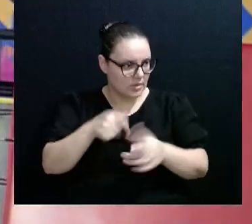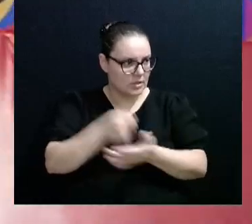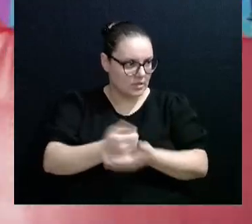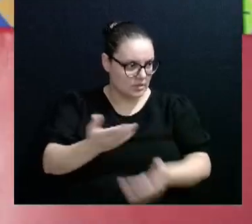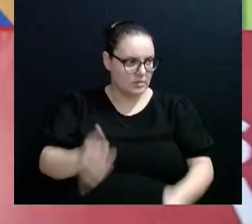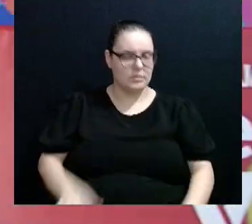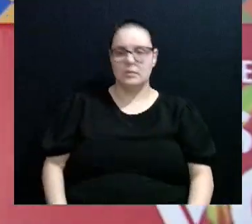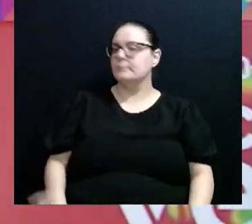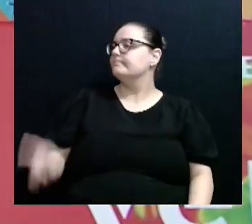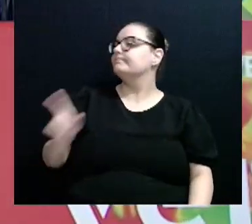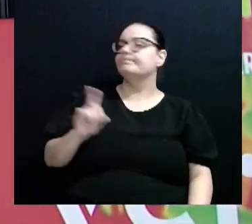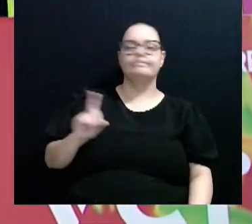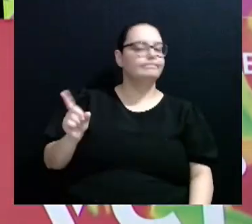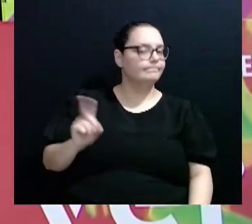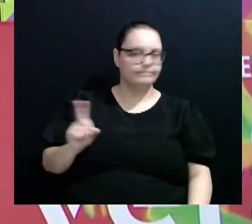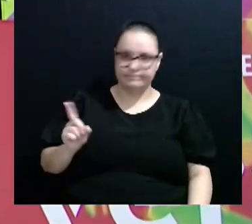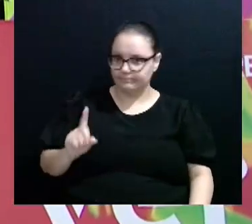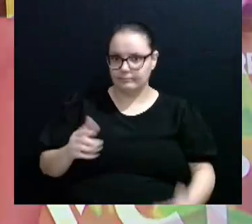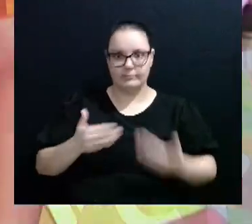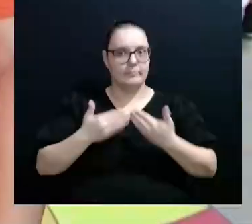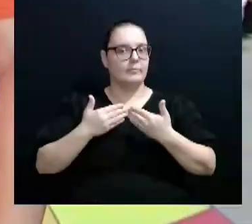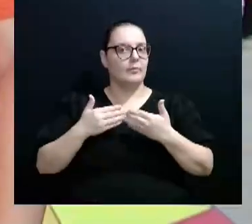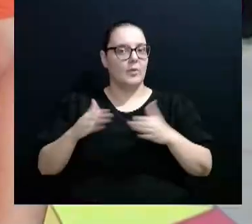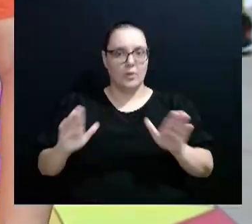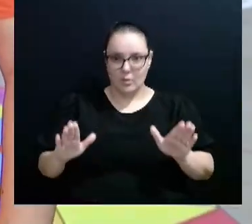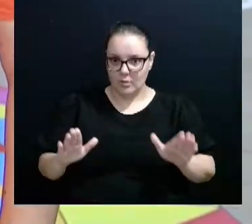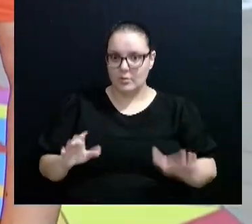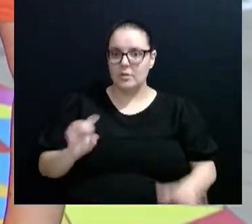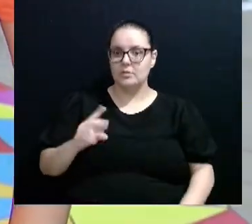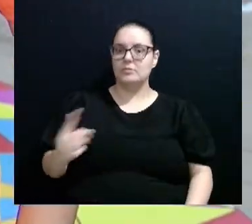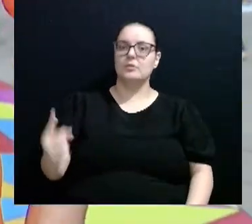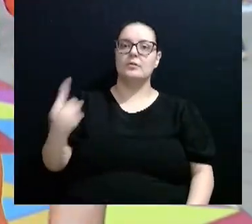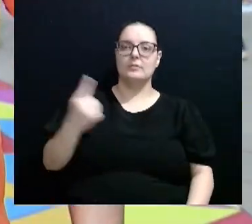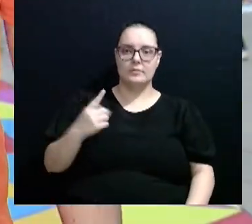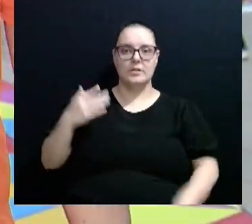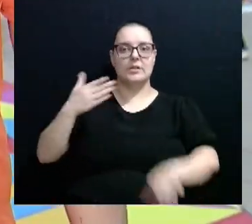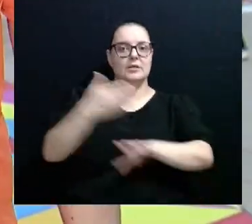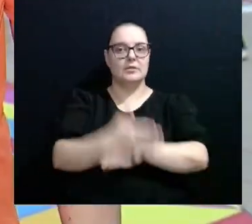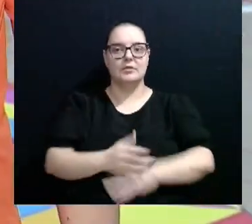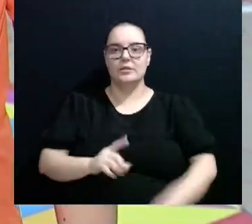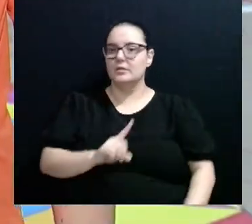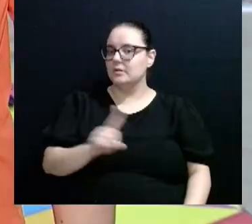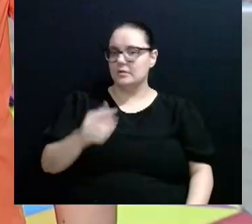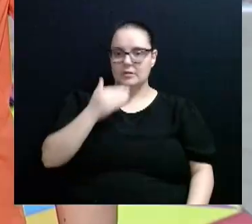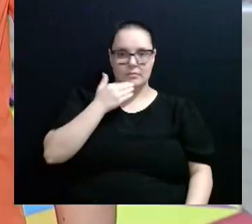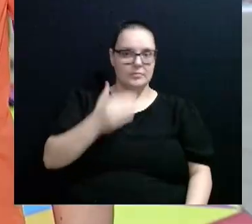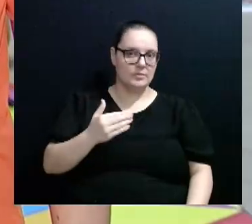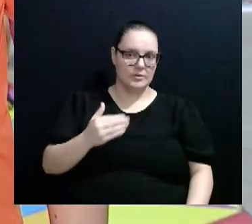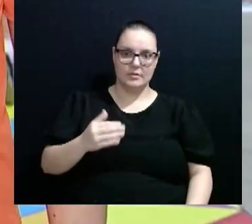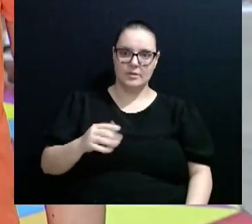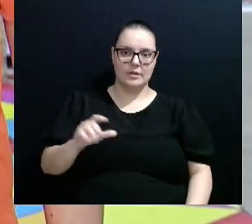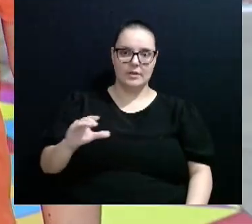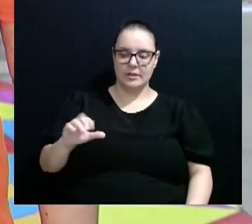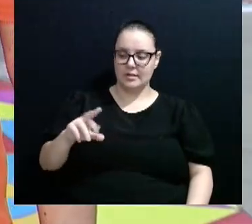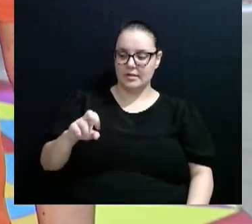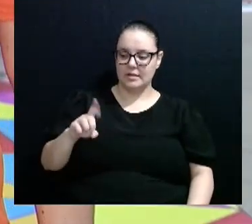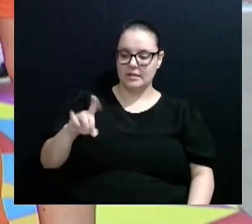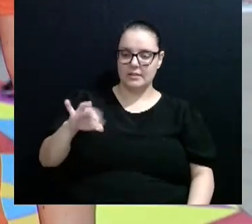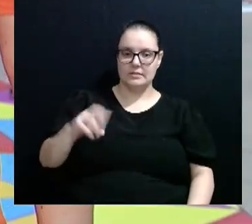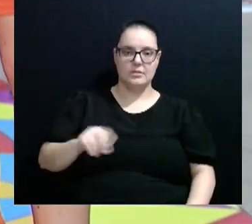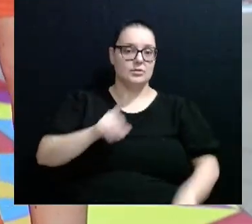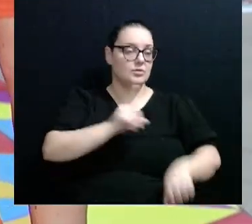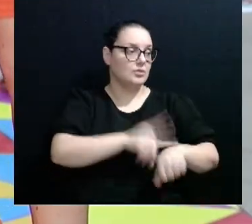não é exigido. As portas estão abertas, é só vir, entrar e participar. Nós não solicitamos a credencial. De que horário a que horário